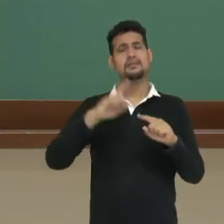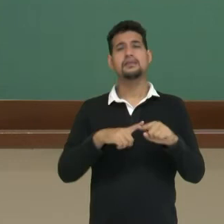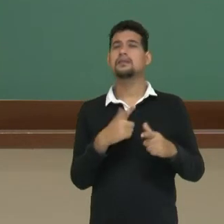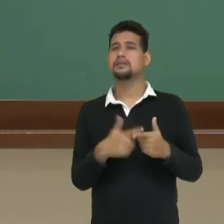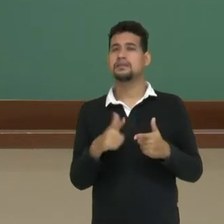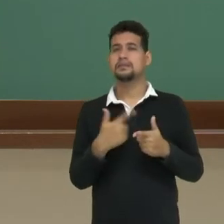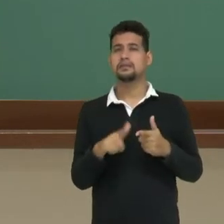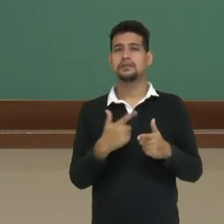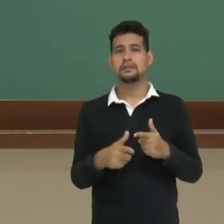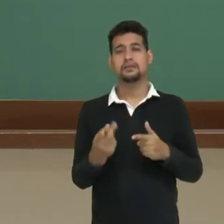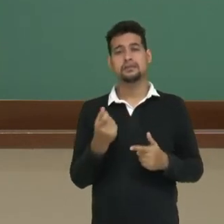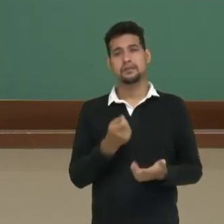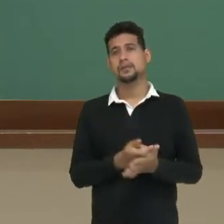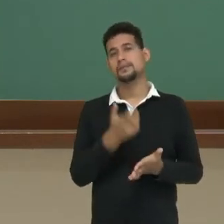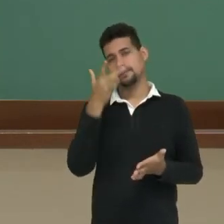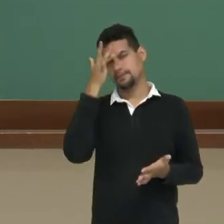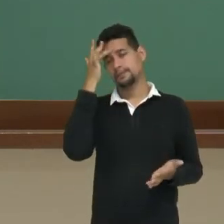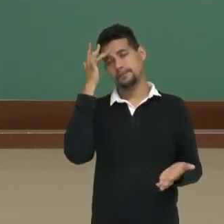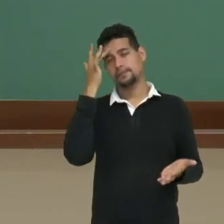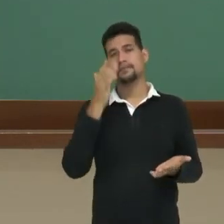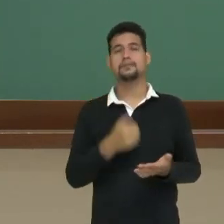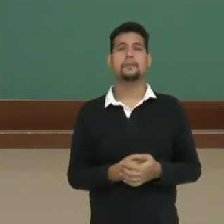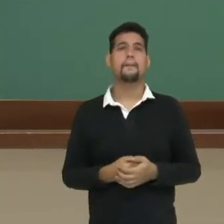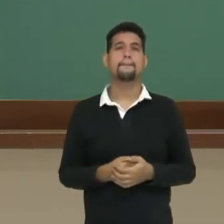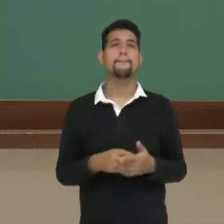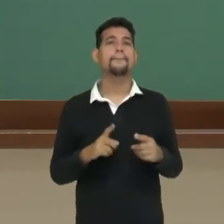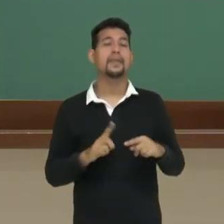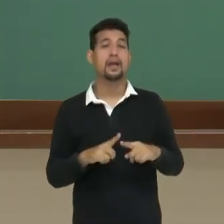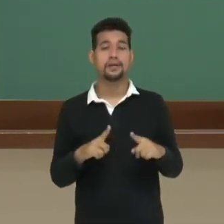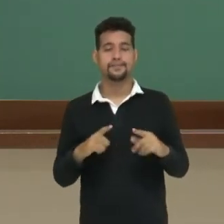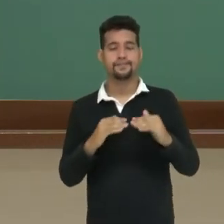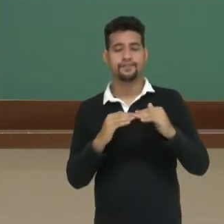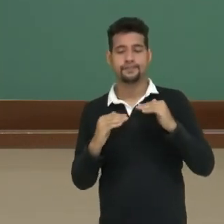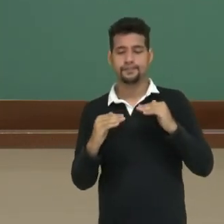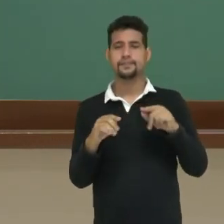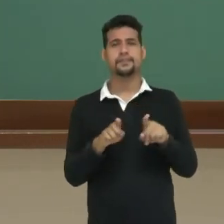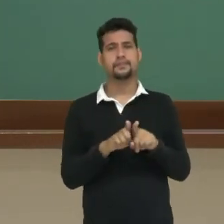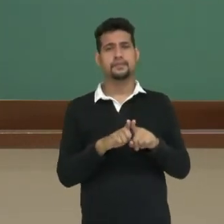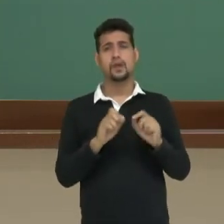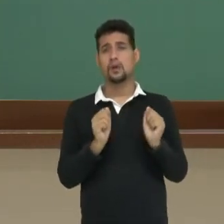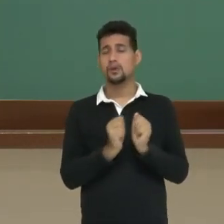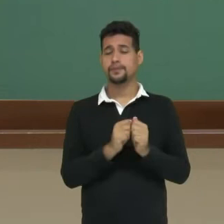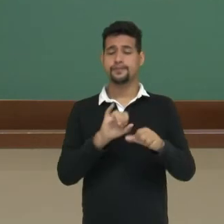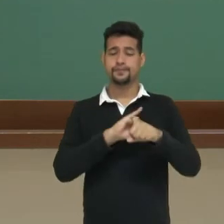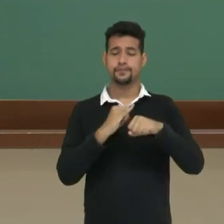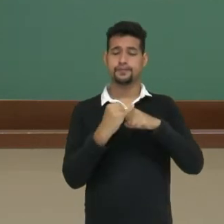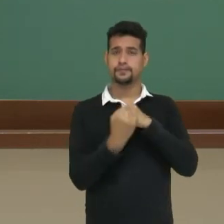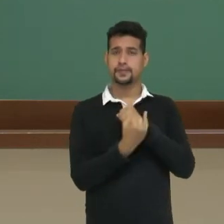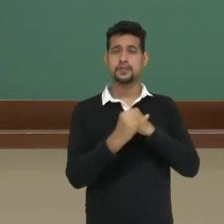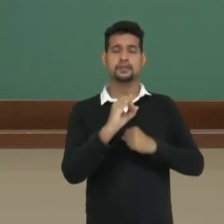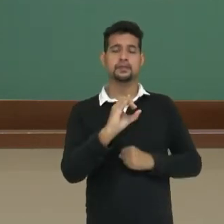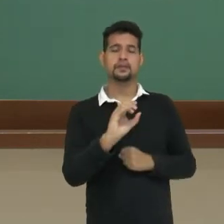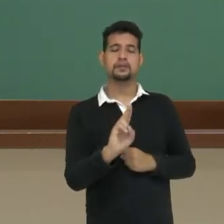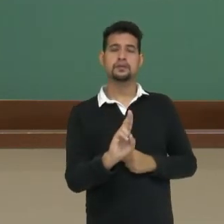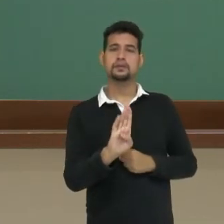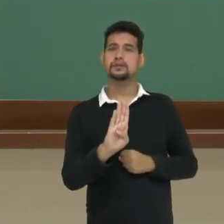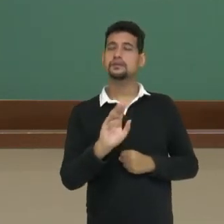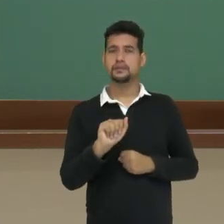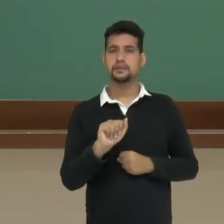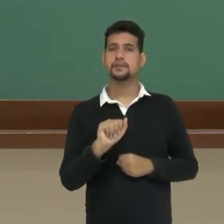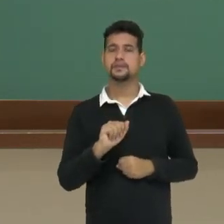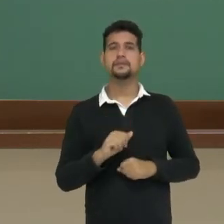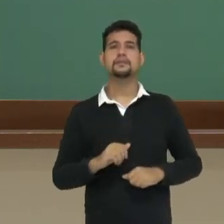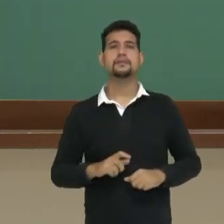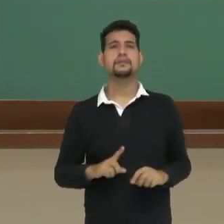corroendo o poder de compra dos trabalhadores. E vai romper relações diplomáticas com Cuba, a ilha socialista.